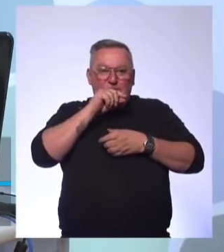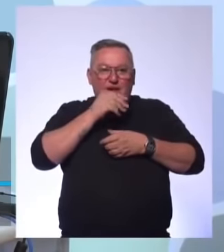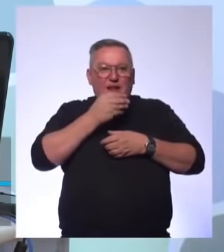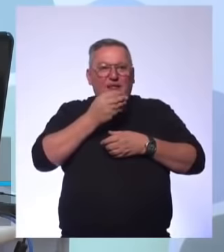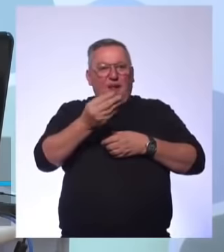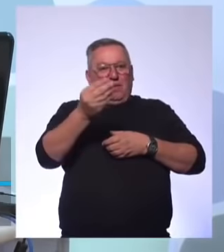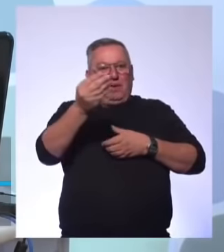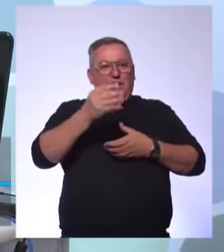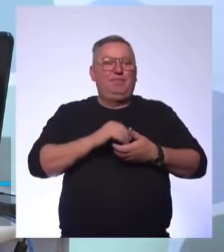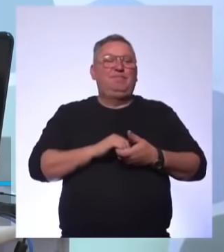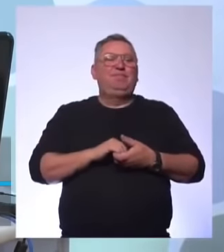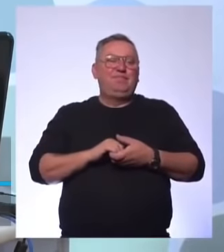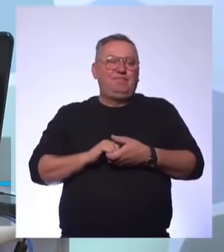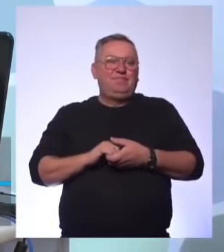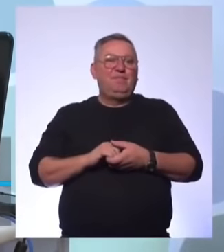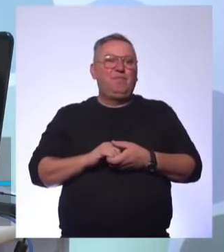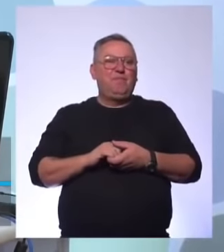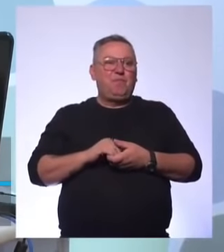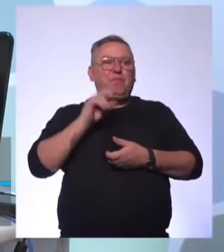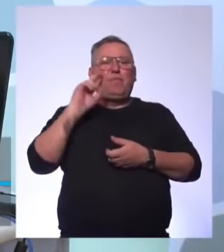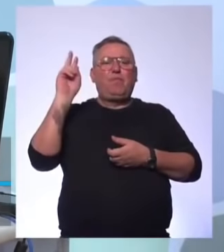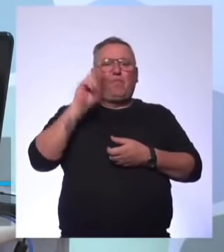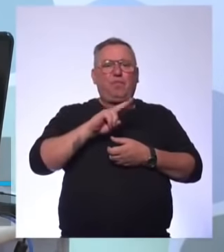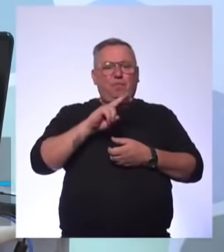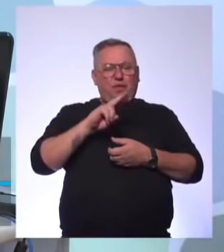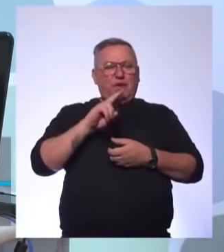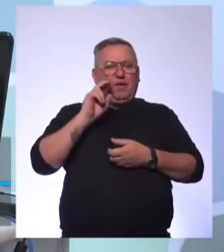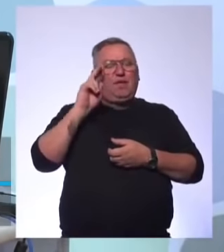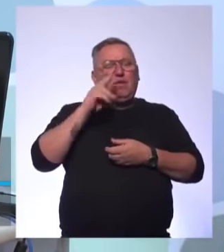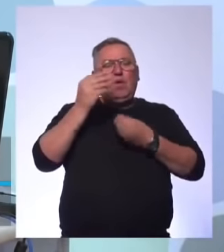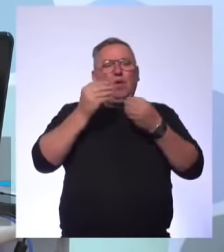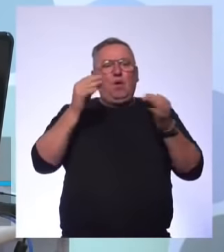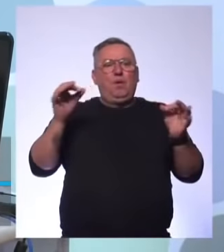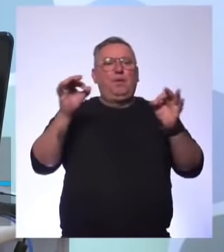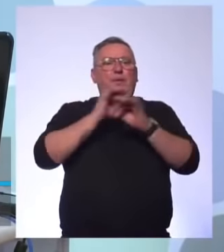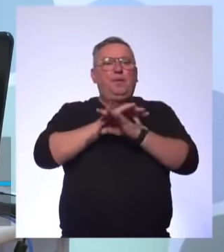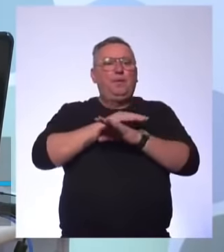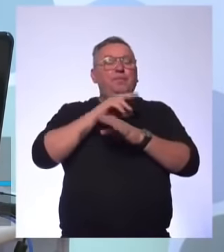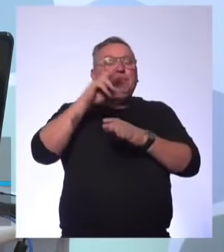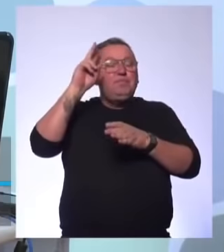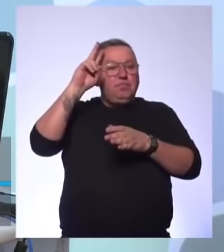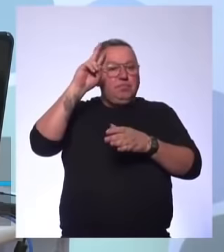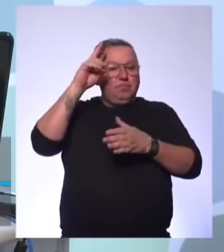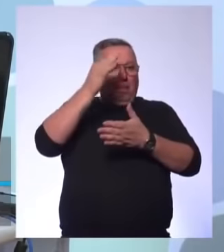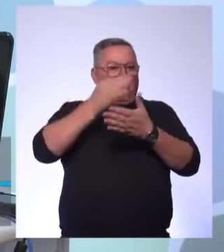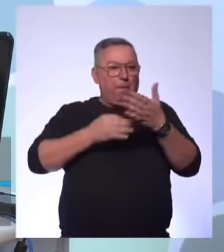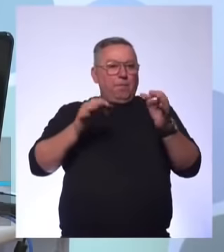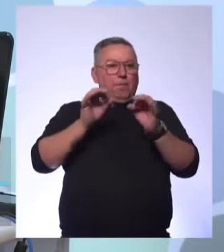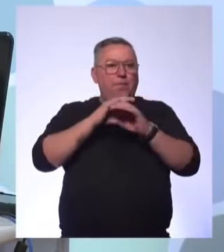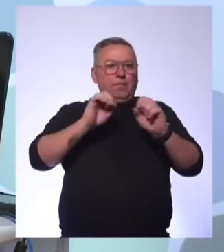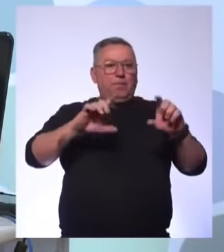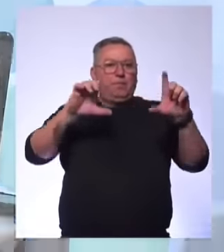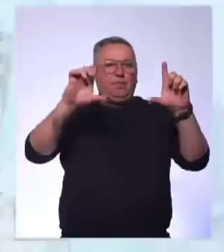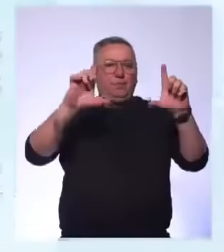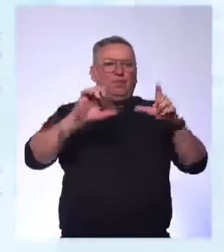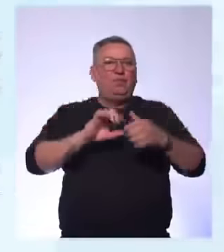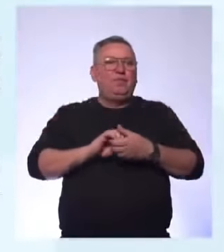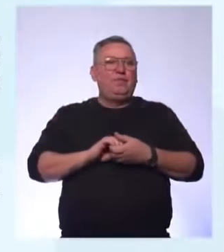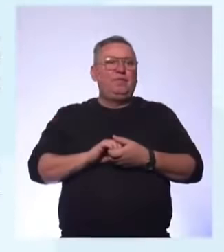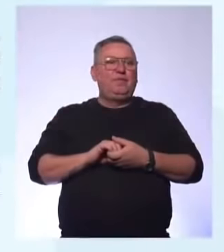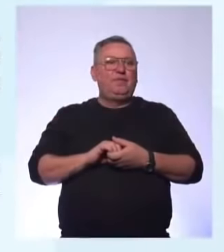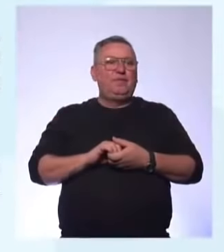ela. Ah, bonitinho. Então vamos lá, Bonitinhos. vamos ver aí, Mônica, como é que essa história termina. Ai. Então pode colocar na tela Vamos aí pra